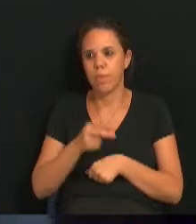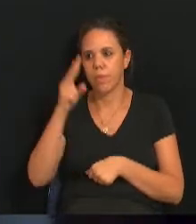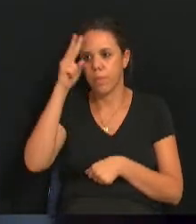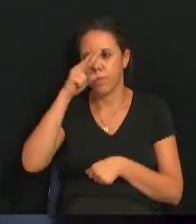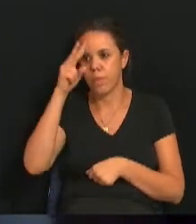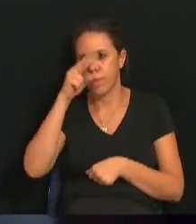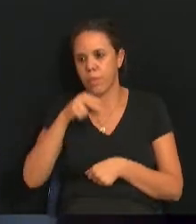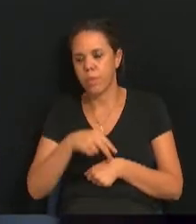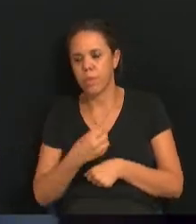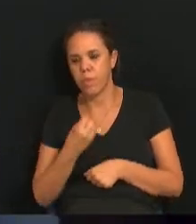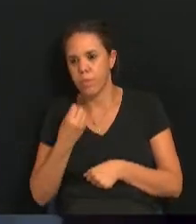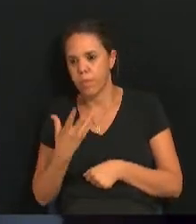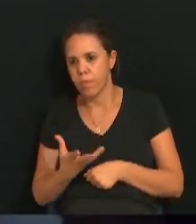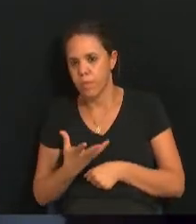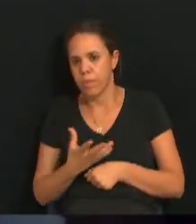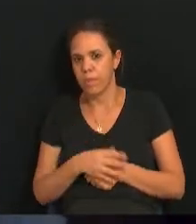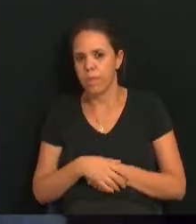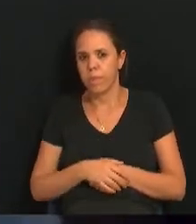que